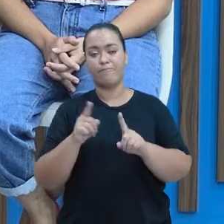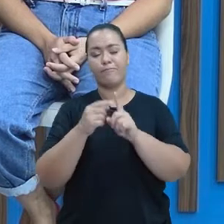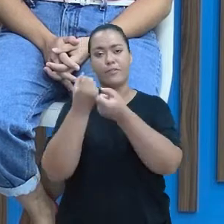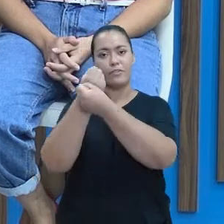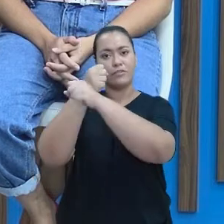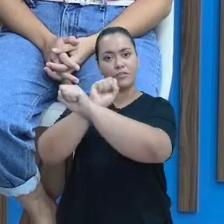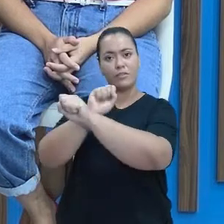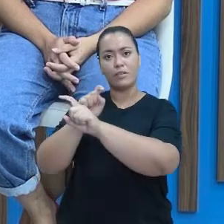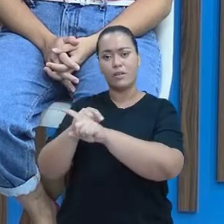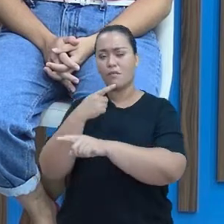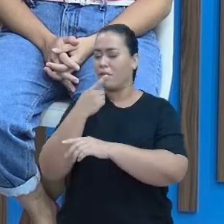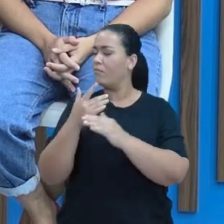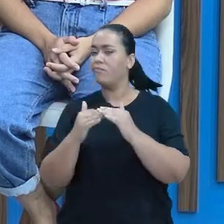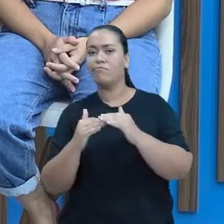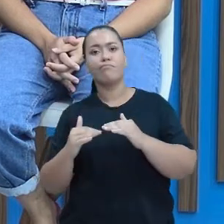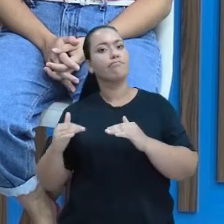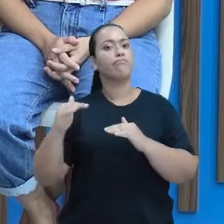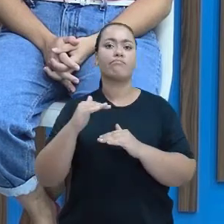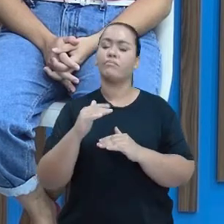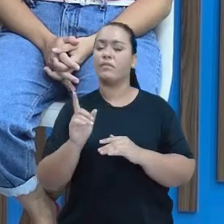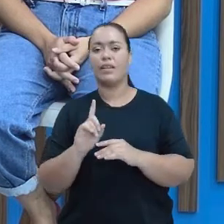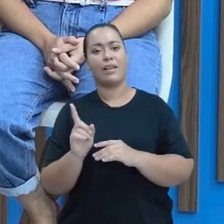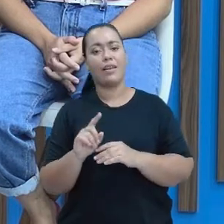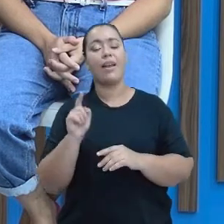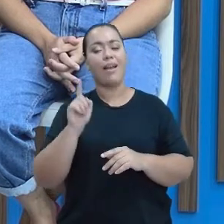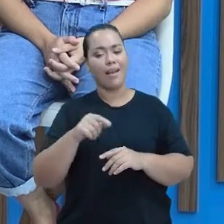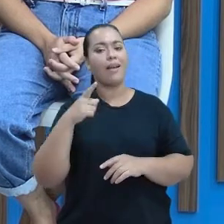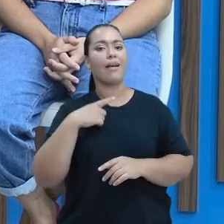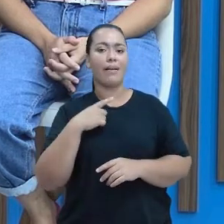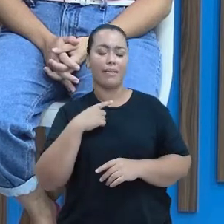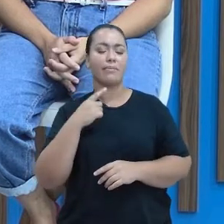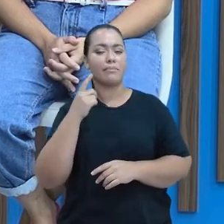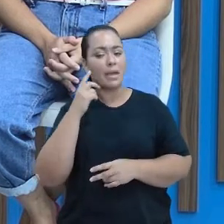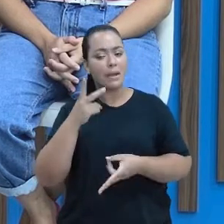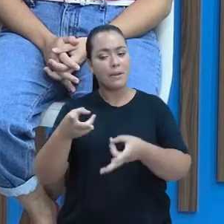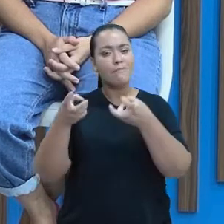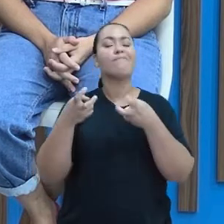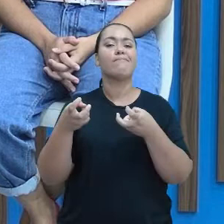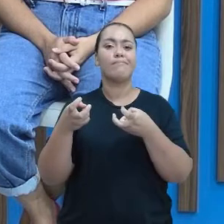escravidão, que não foi superada, e nós estamos vendo isso muito bem